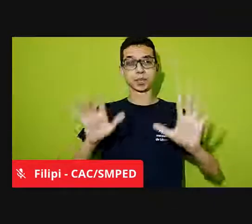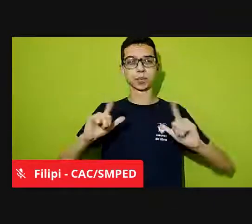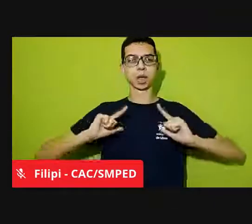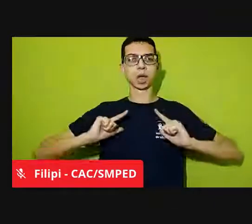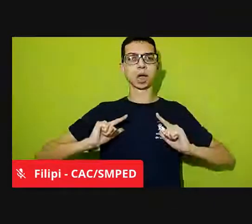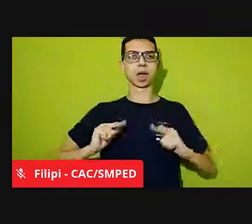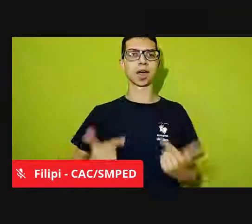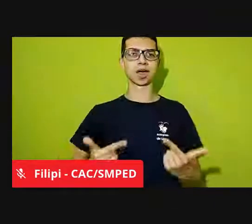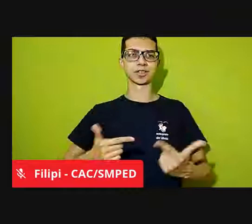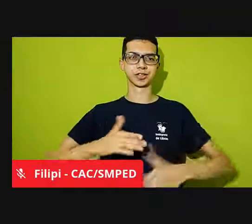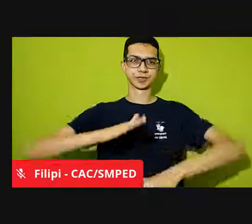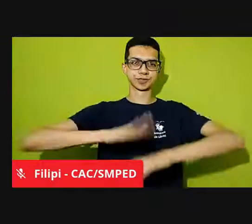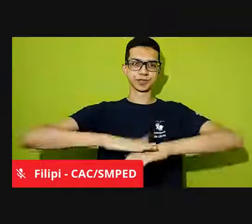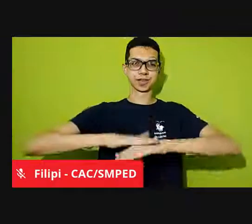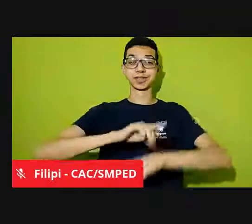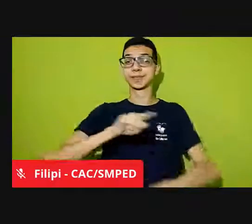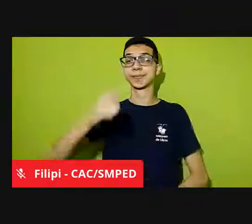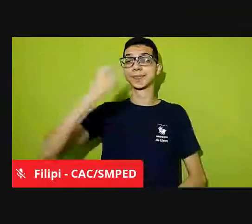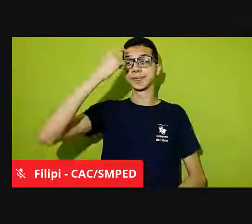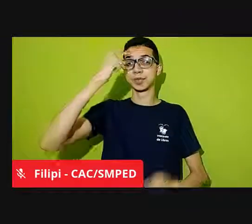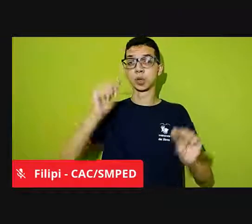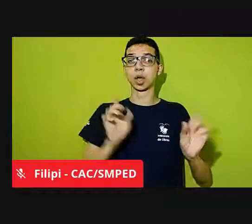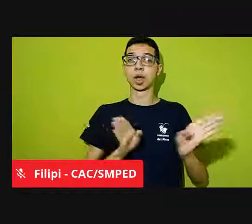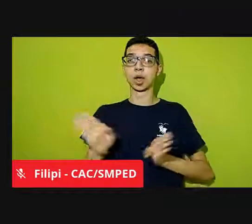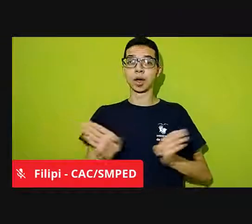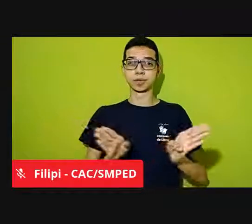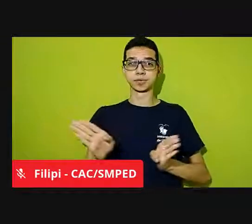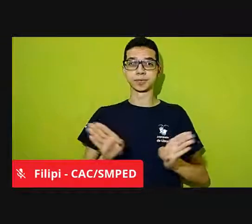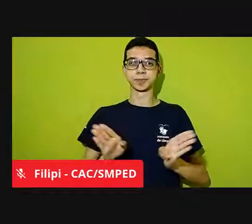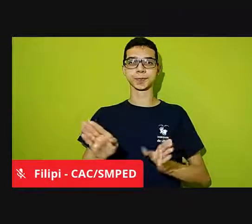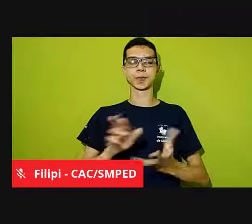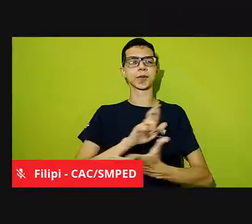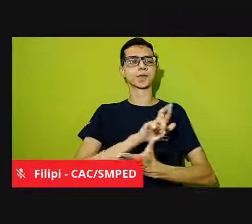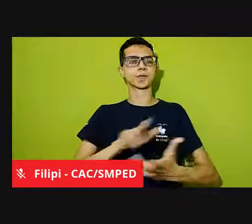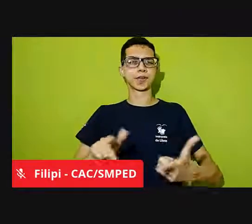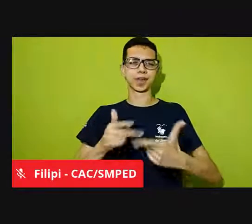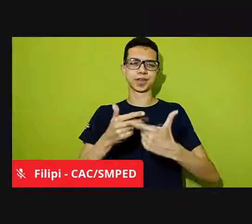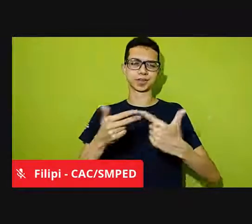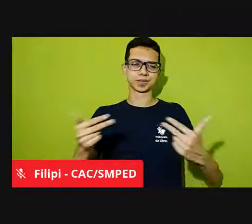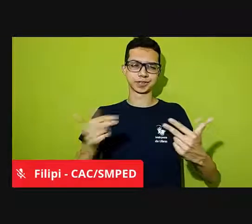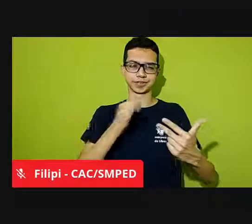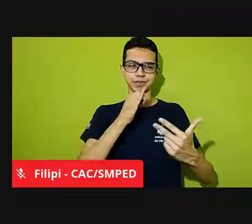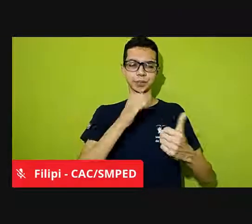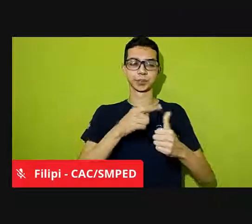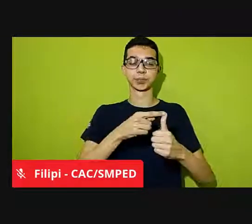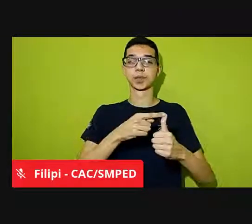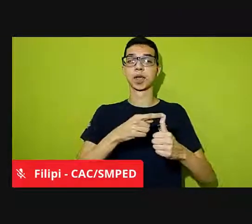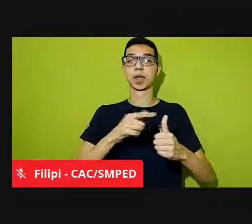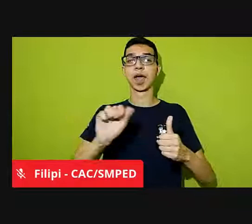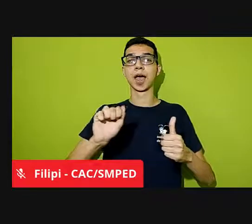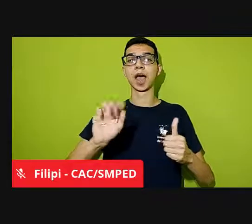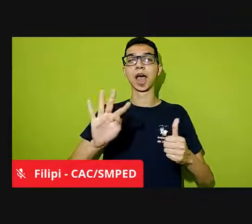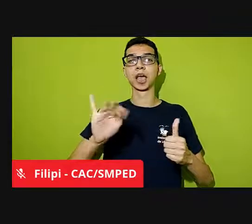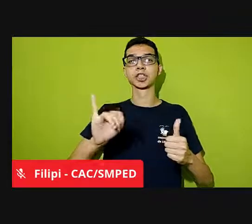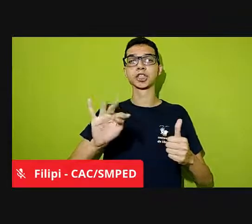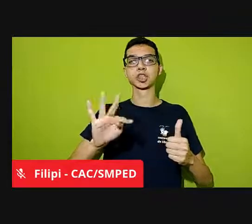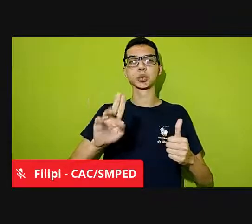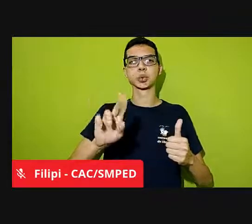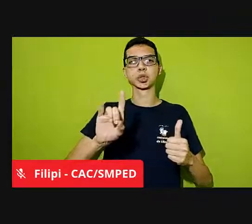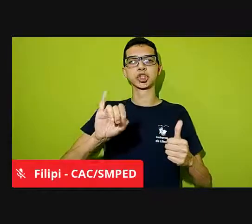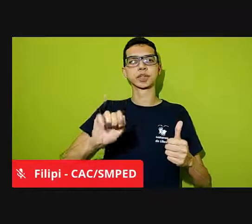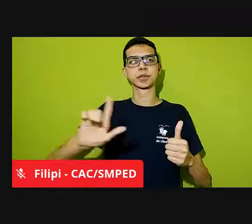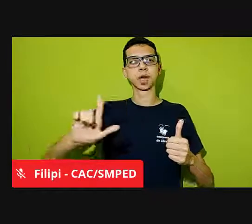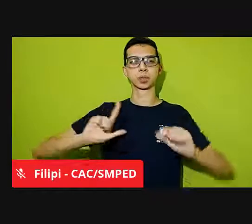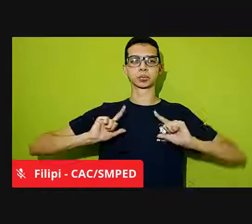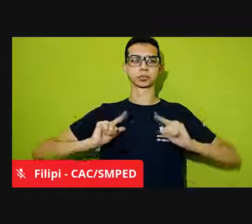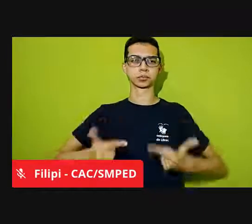Vamos pensar que a acessibilidade, ela tem diversas esferas também, né? Então, a atitudinal é uma delas, da pessoa se